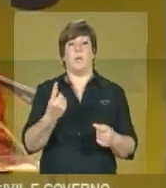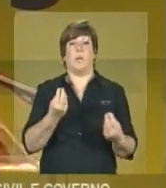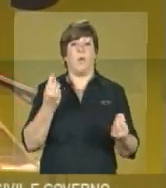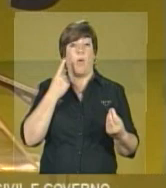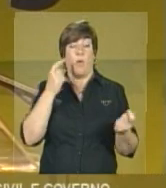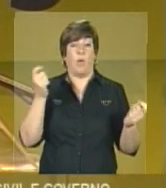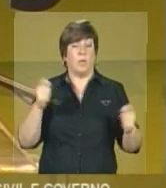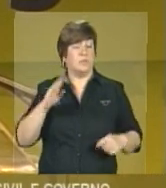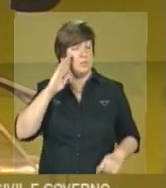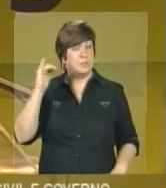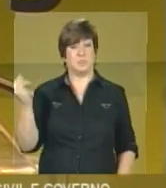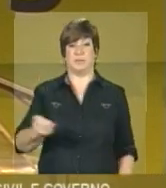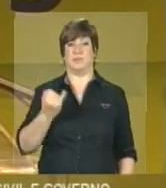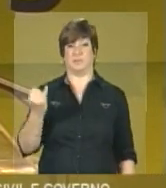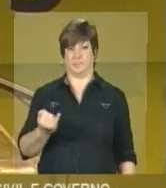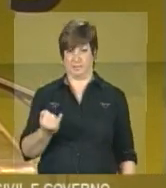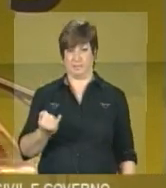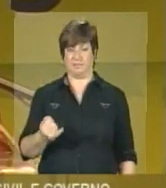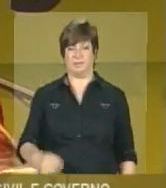condição imprescindível.